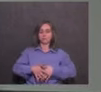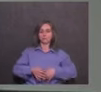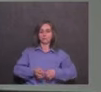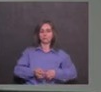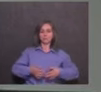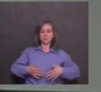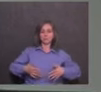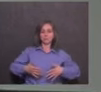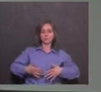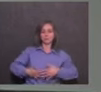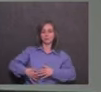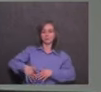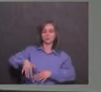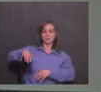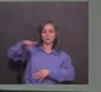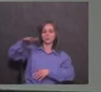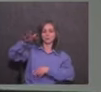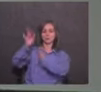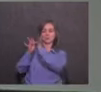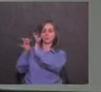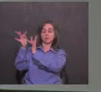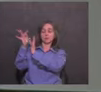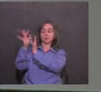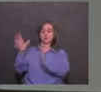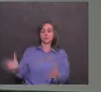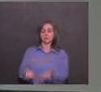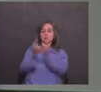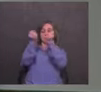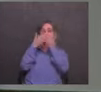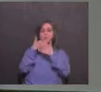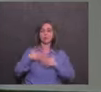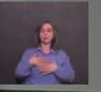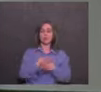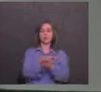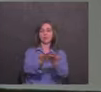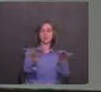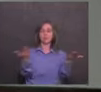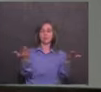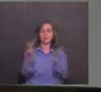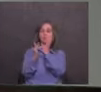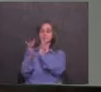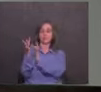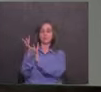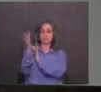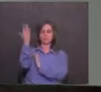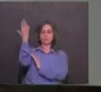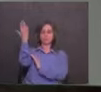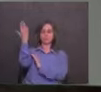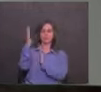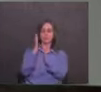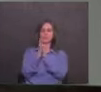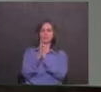de muitos irmãos e Salvador universal. Ele que é Deus e convosco vive